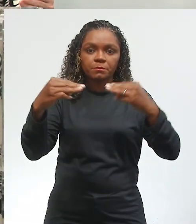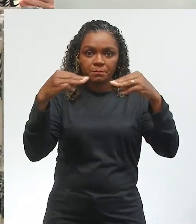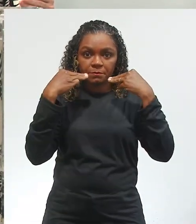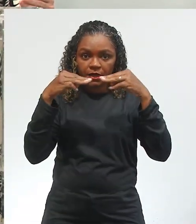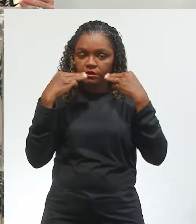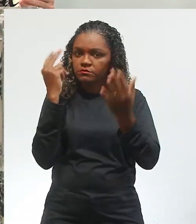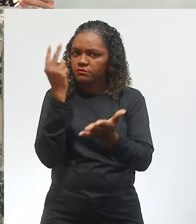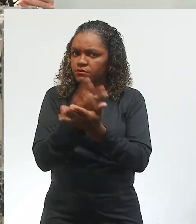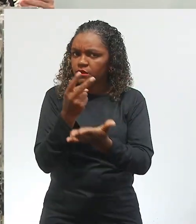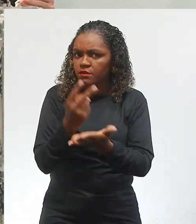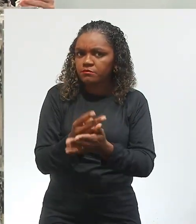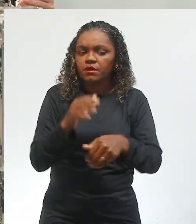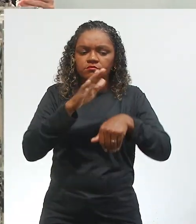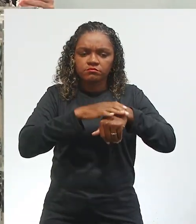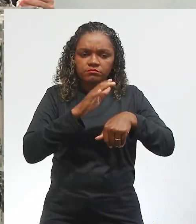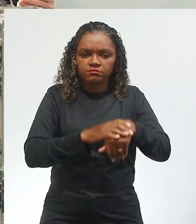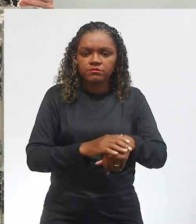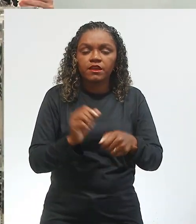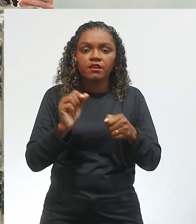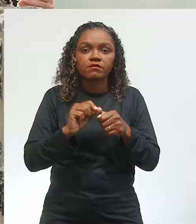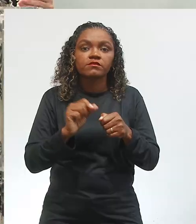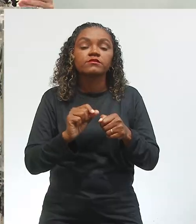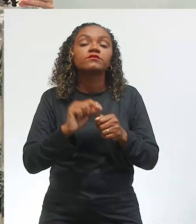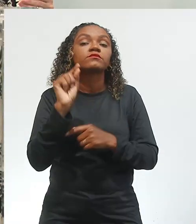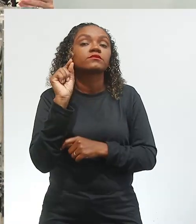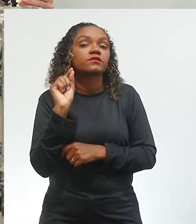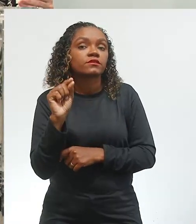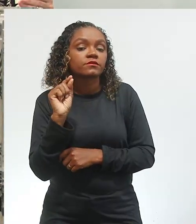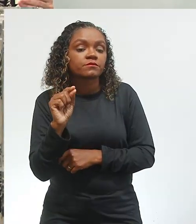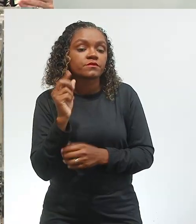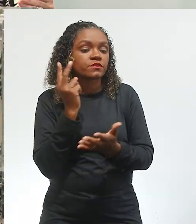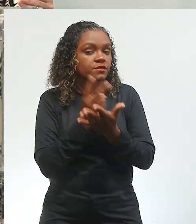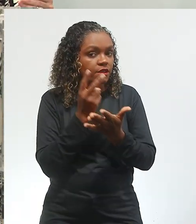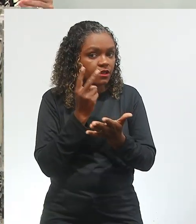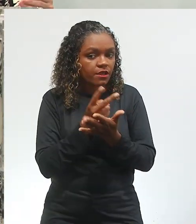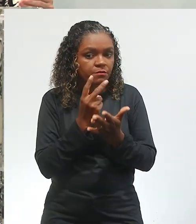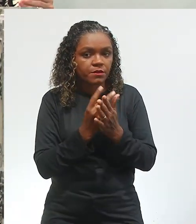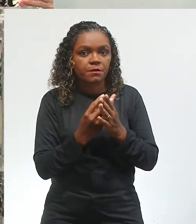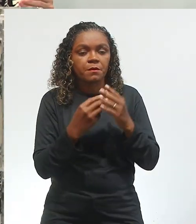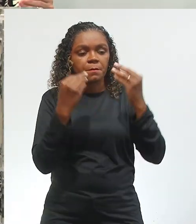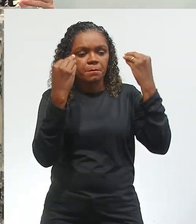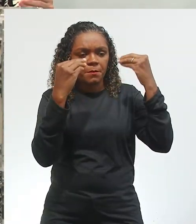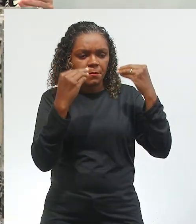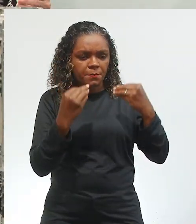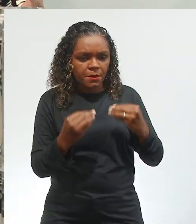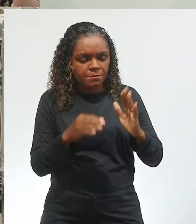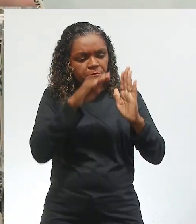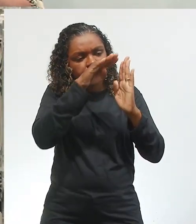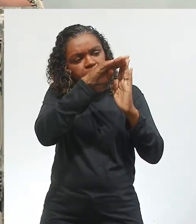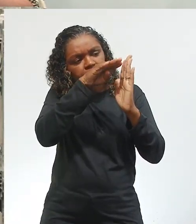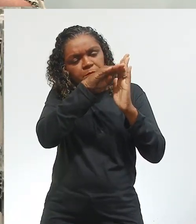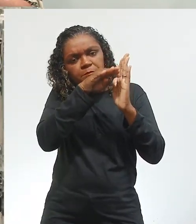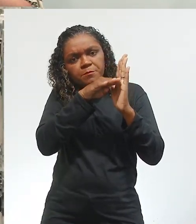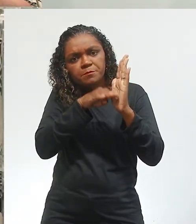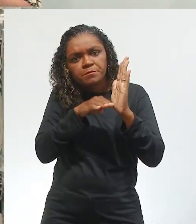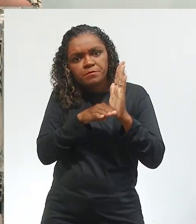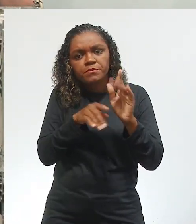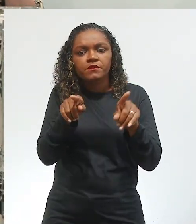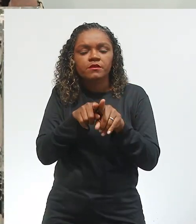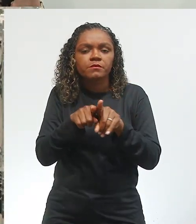vez mais o marketing, as ações, elas são feitas de forma segmentada, porque hoje nós